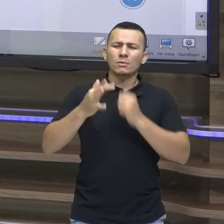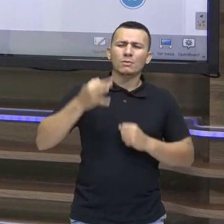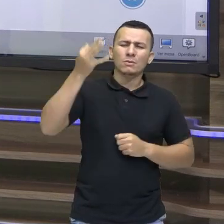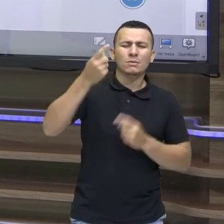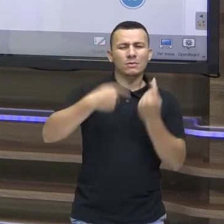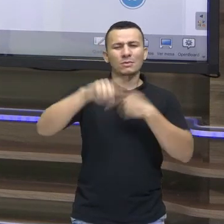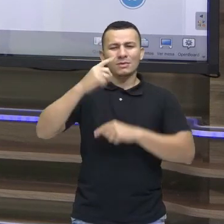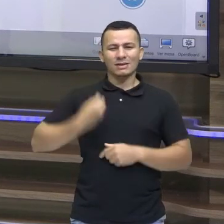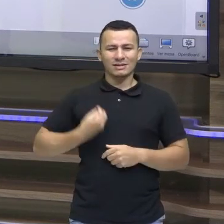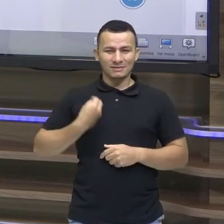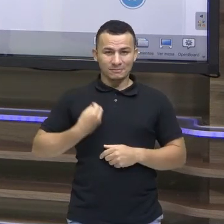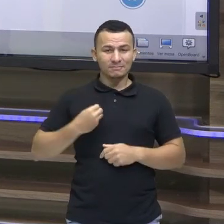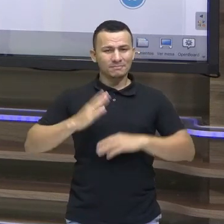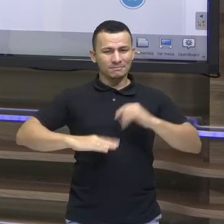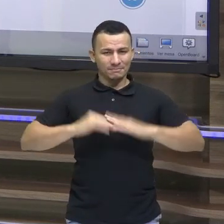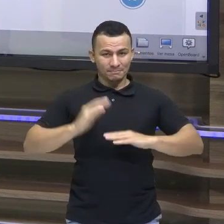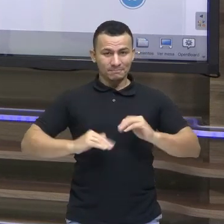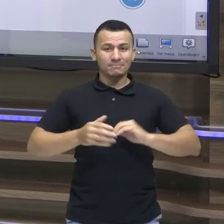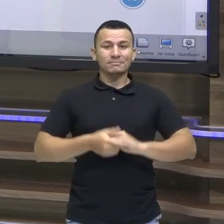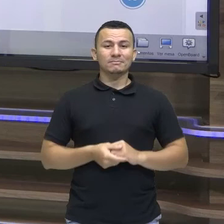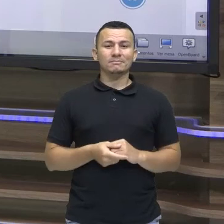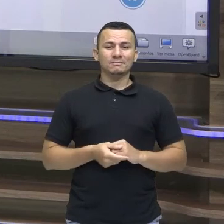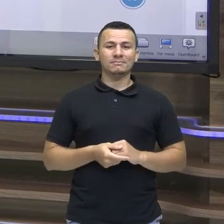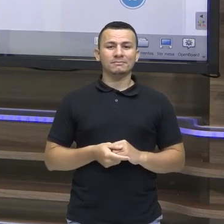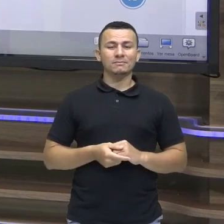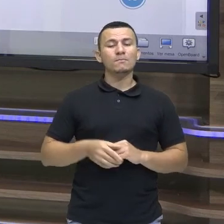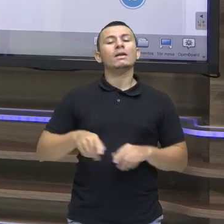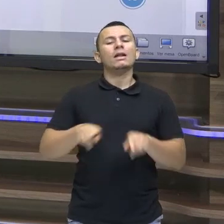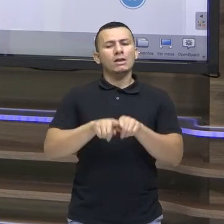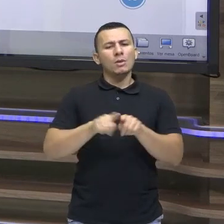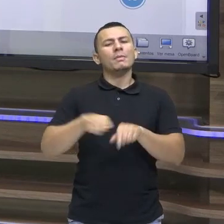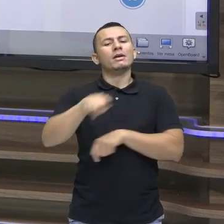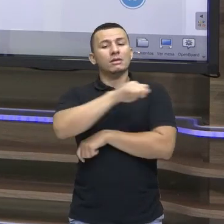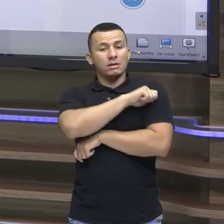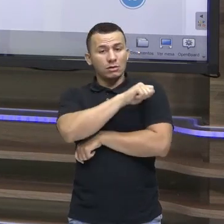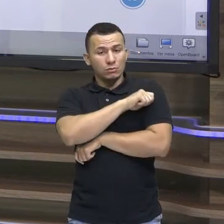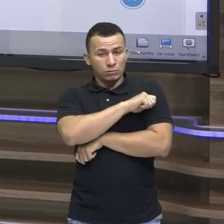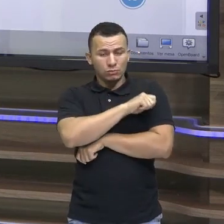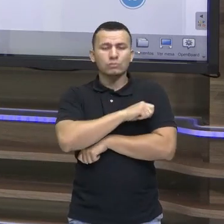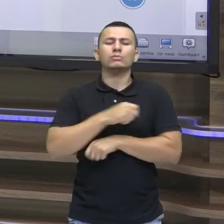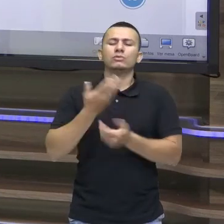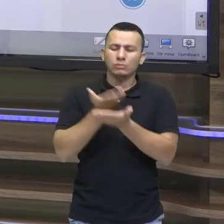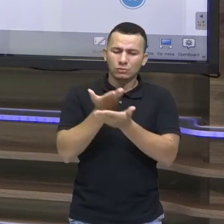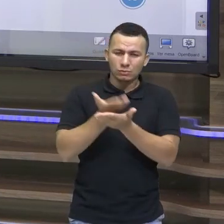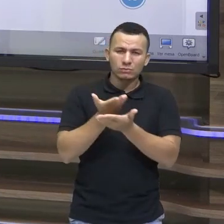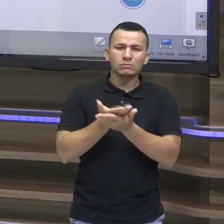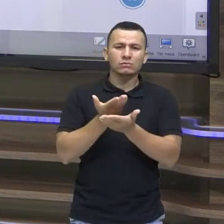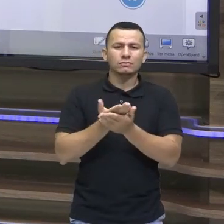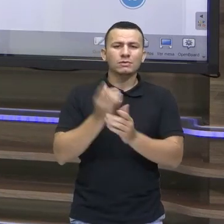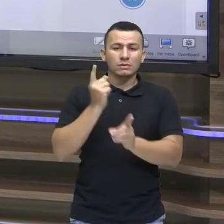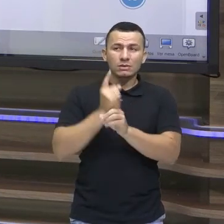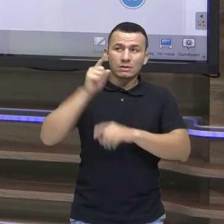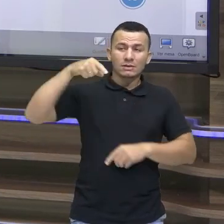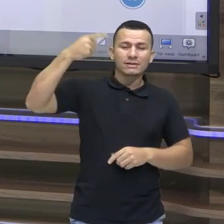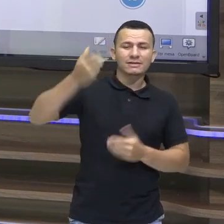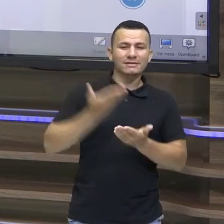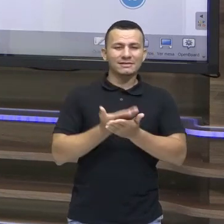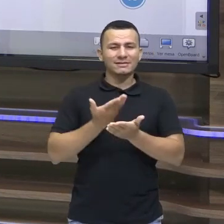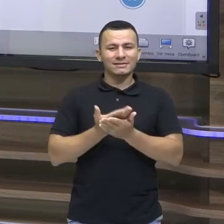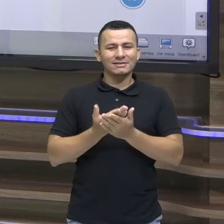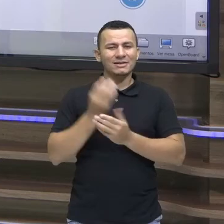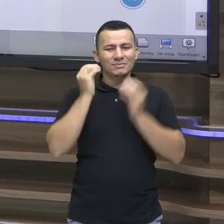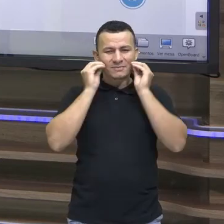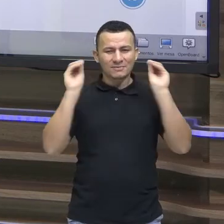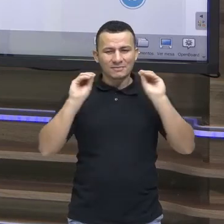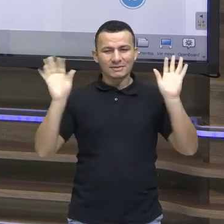promissor para você, um futuro profissional. Tá bom? Aos demais também estudem. Aguardo vocês na nossa próxima aula. Beijo no